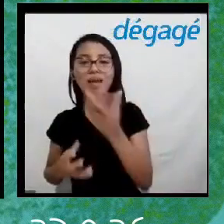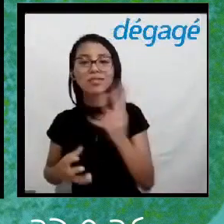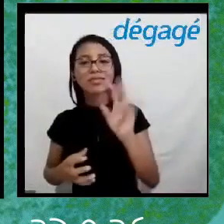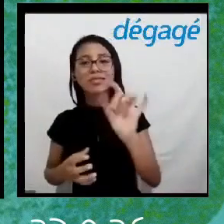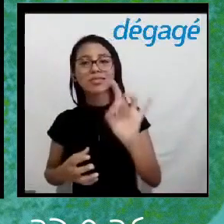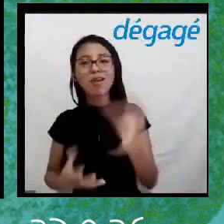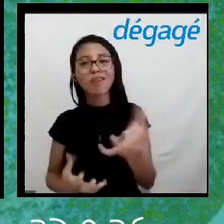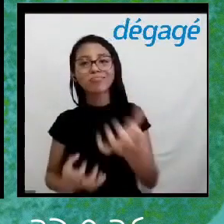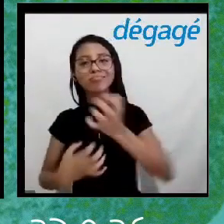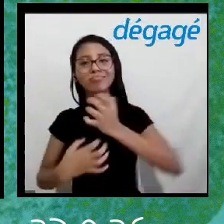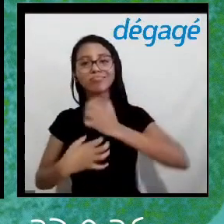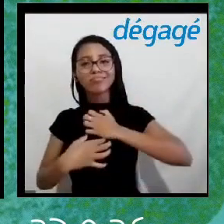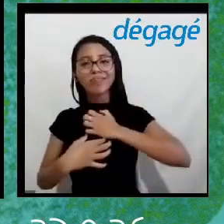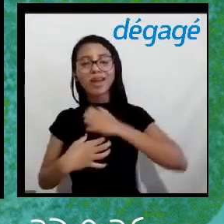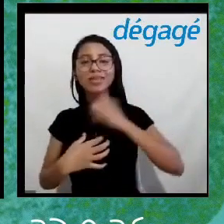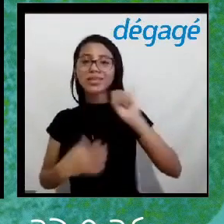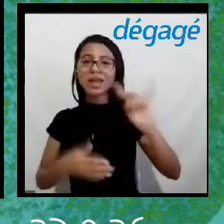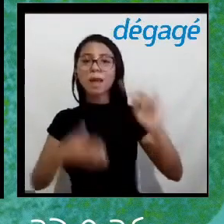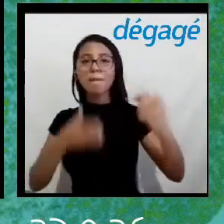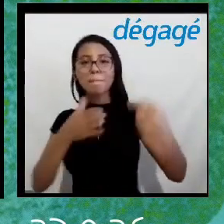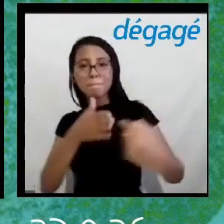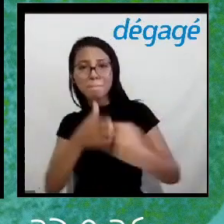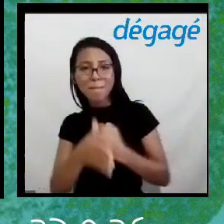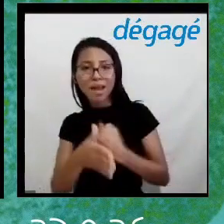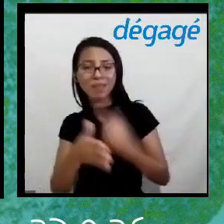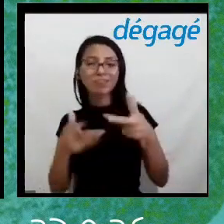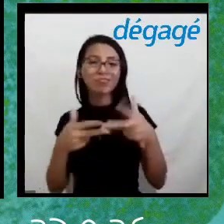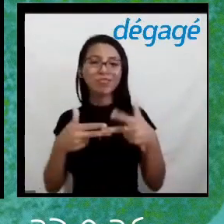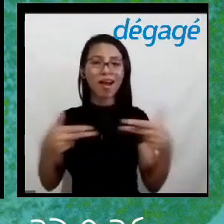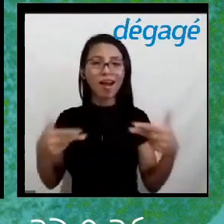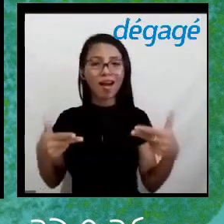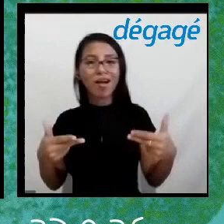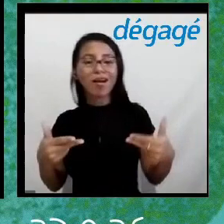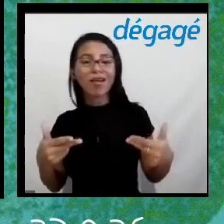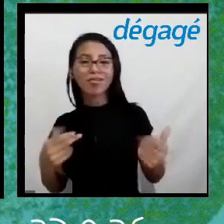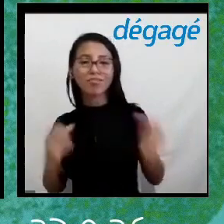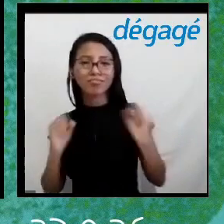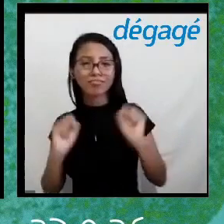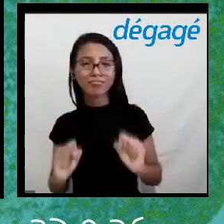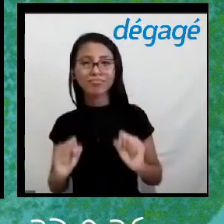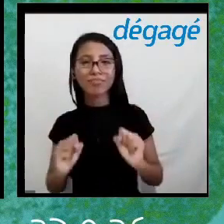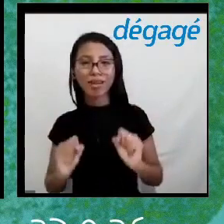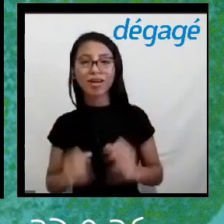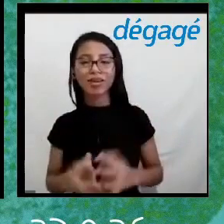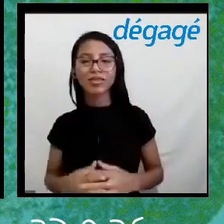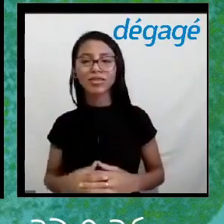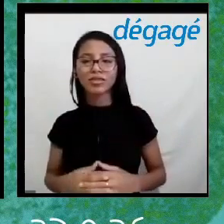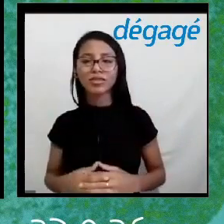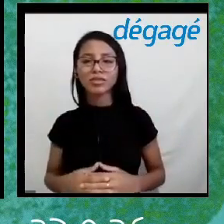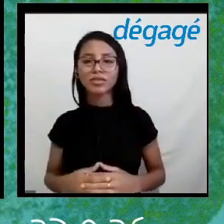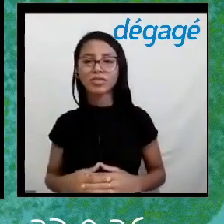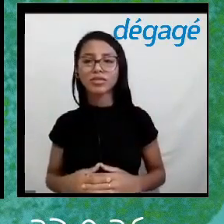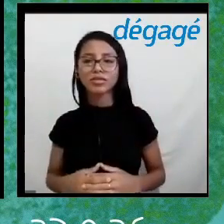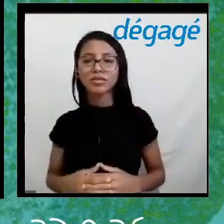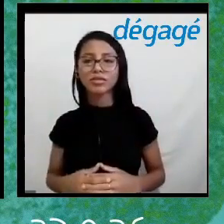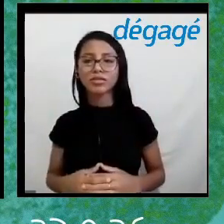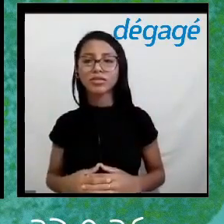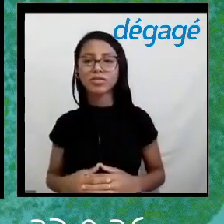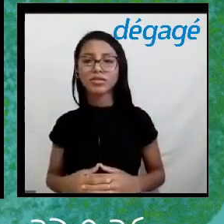quiserem perguntar algo, colocar alguma... Eu acho que o João Vitor já colocou, mas não com som, não é isso? Ou não?